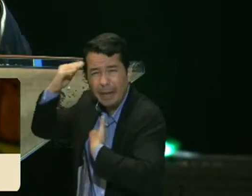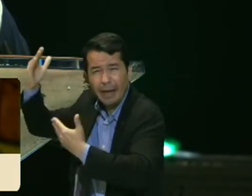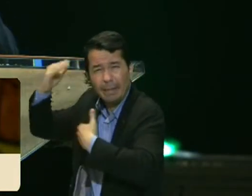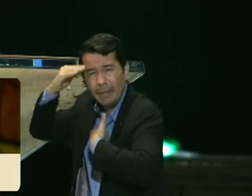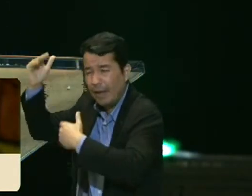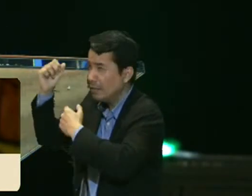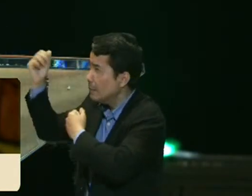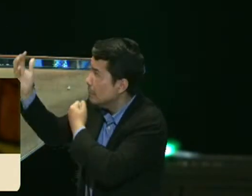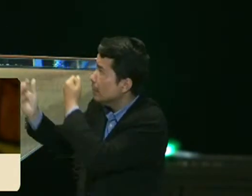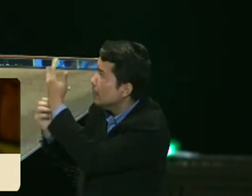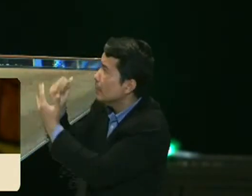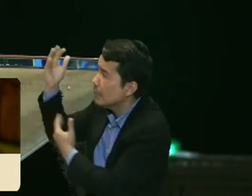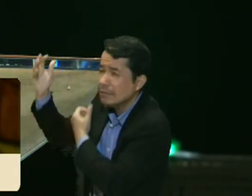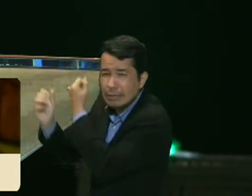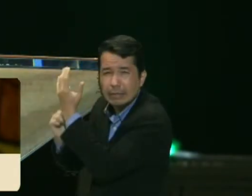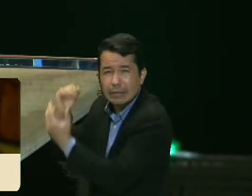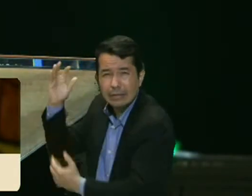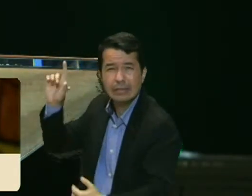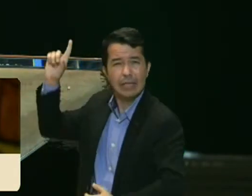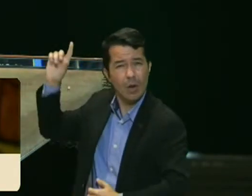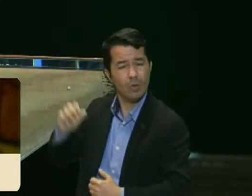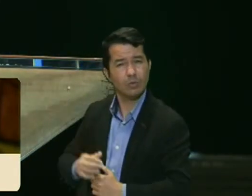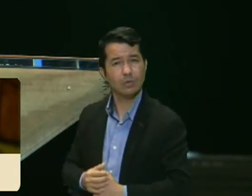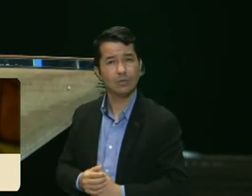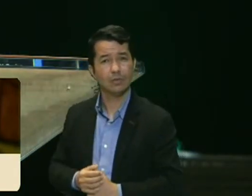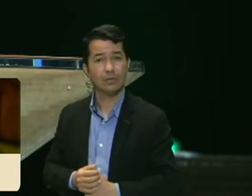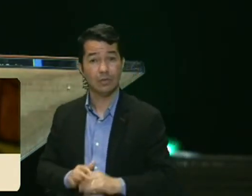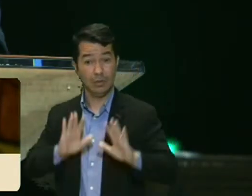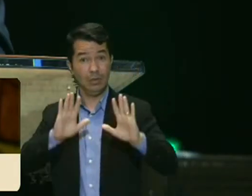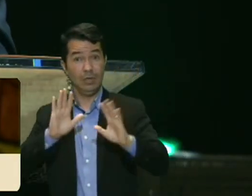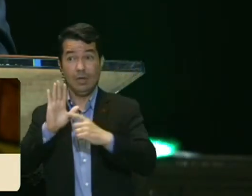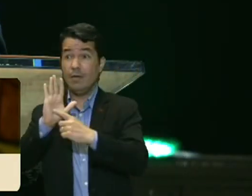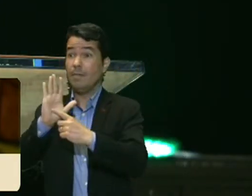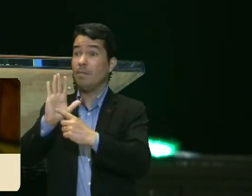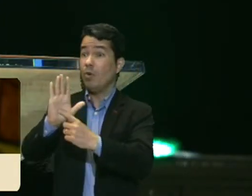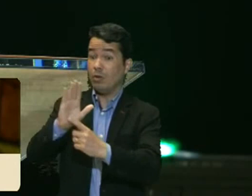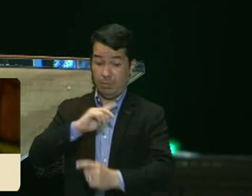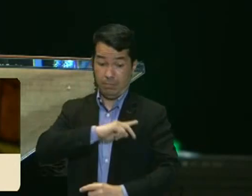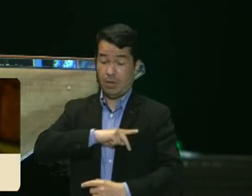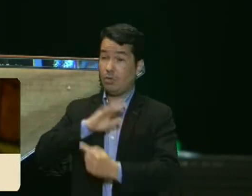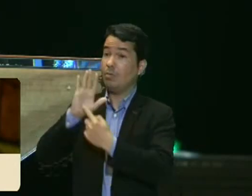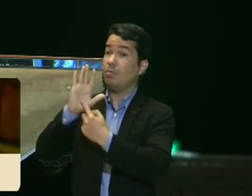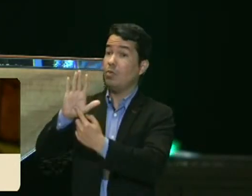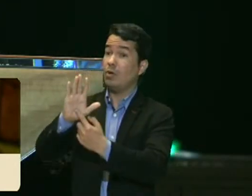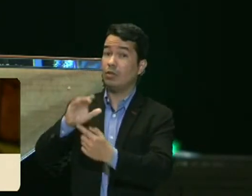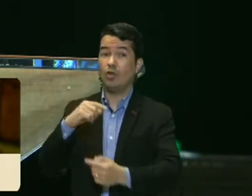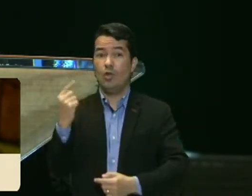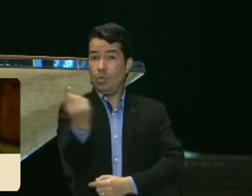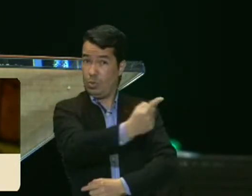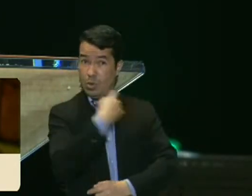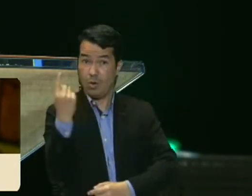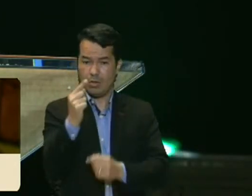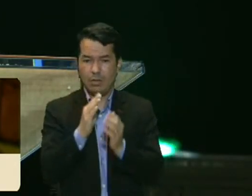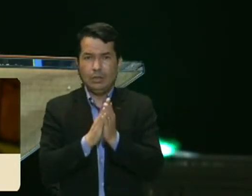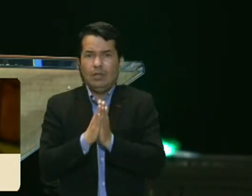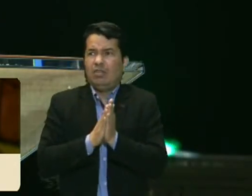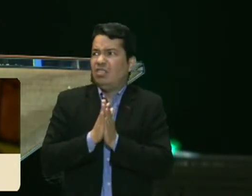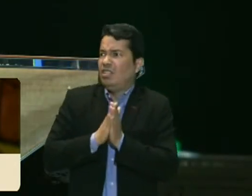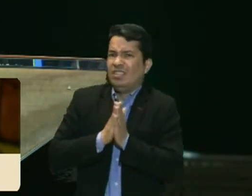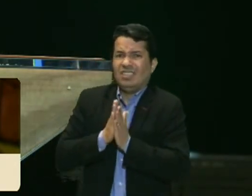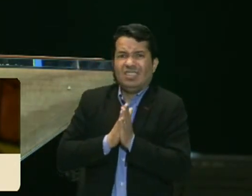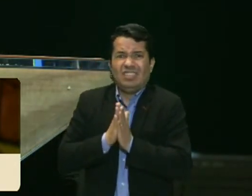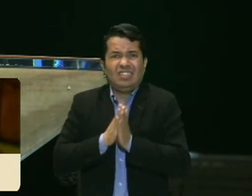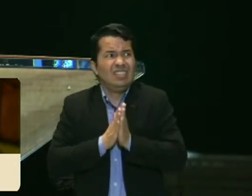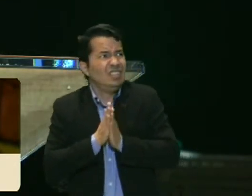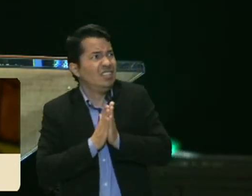Ele mostra aqui que a ansiedade surge justamente pela incapacidade que nós temos de lidar